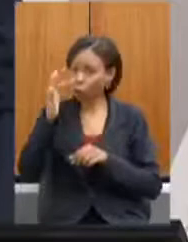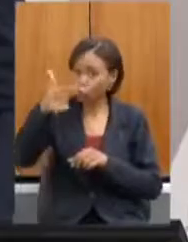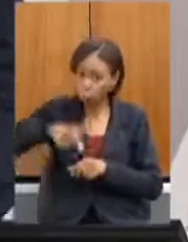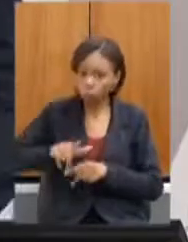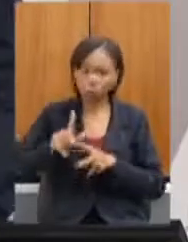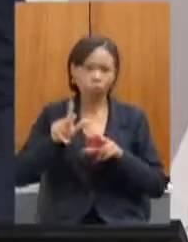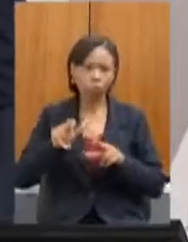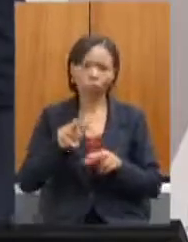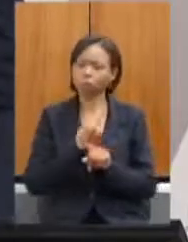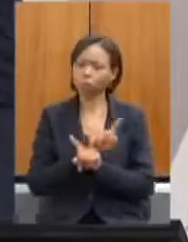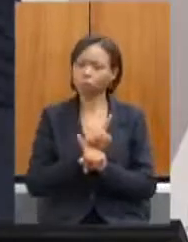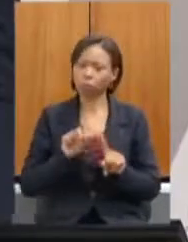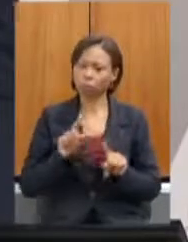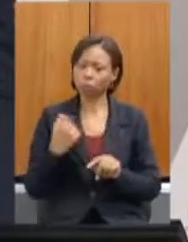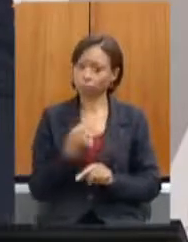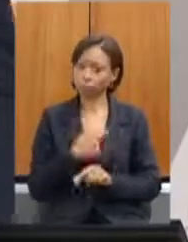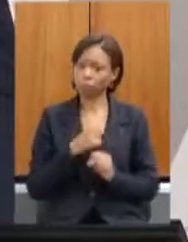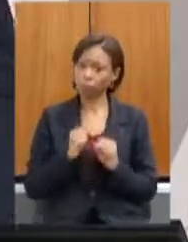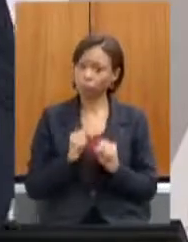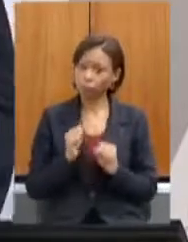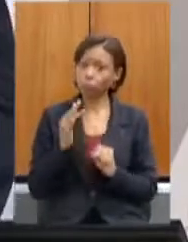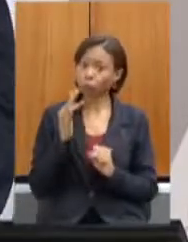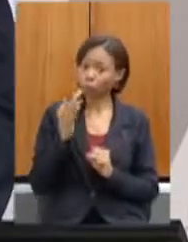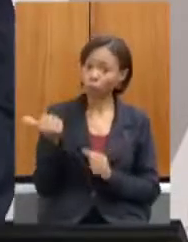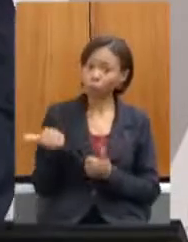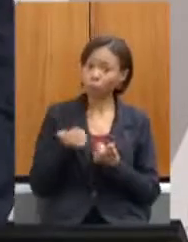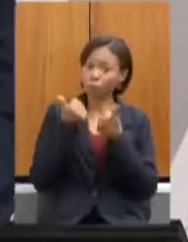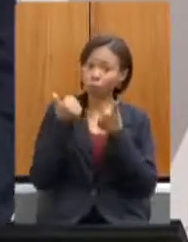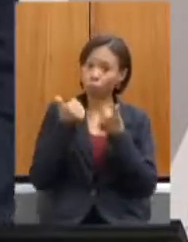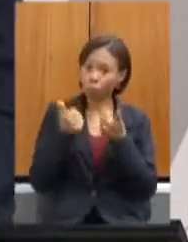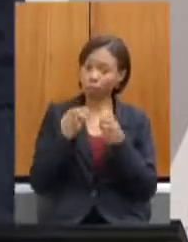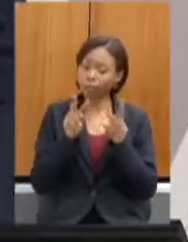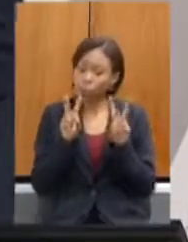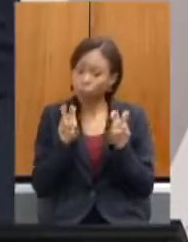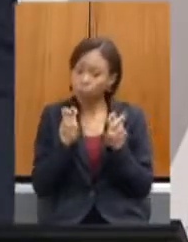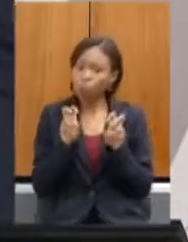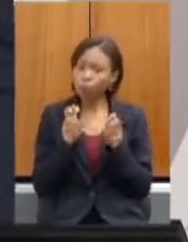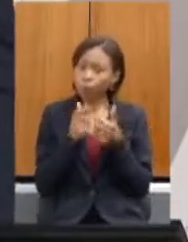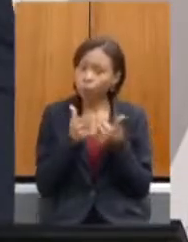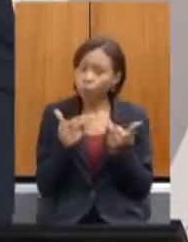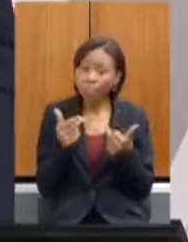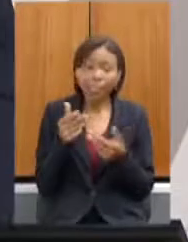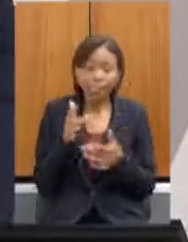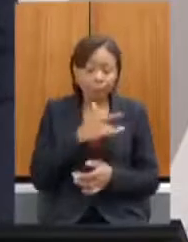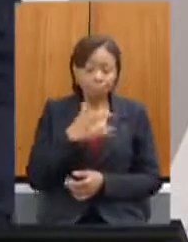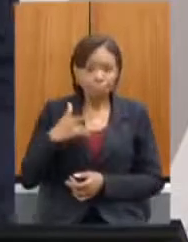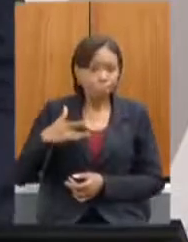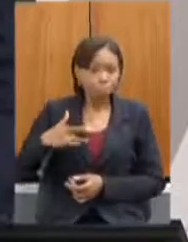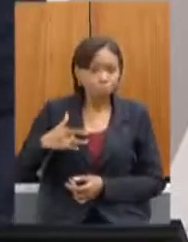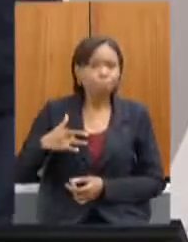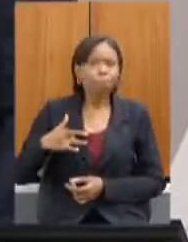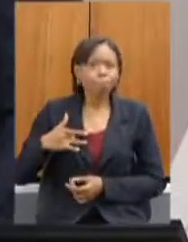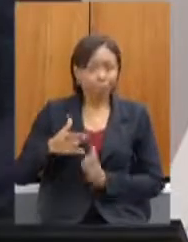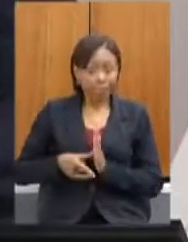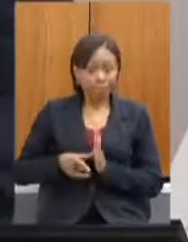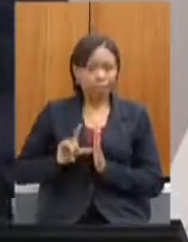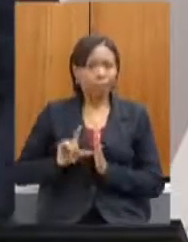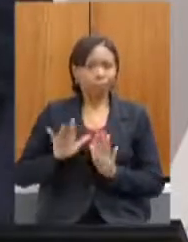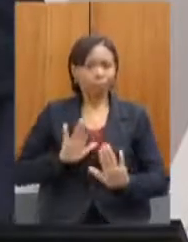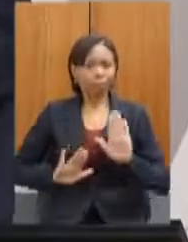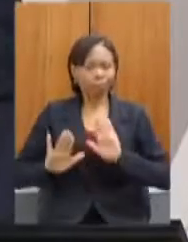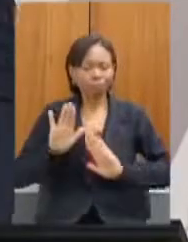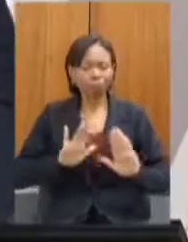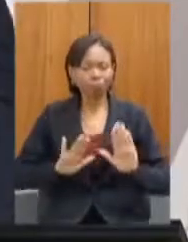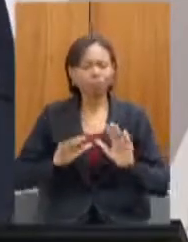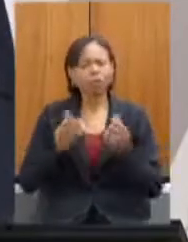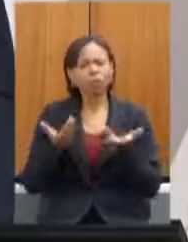e que nós consigamos melhorar esses conceitos de saúde preventiva então eu pergunto para o senhor como que a